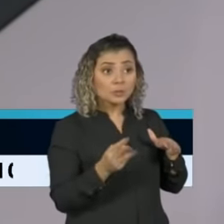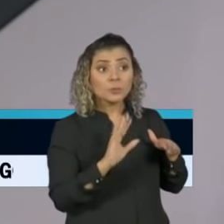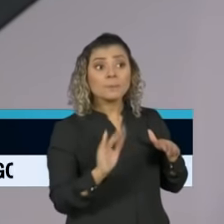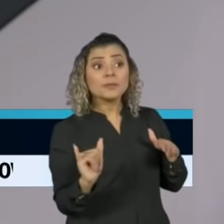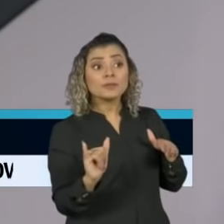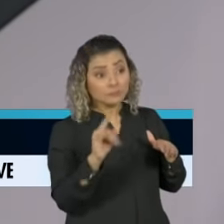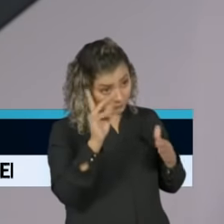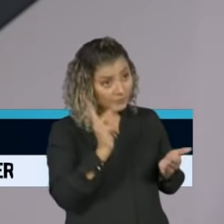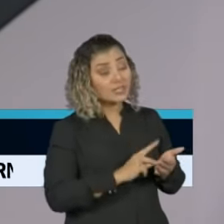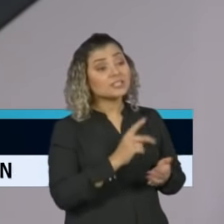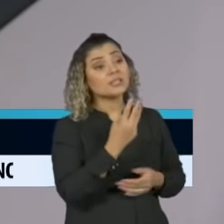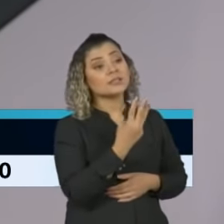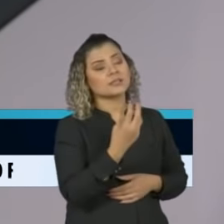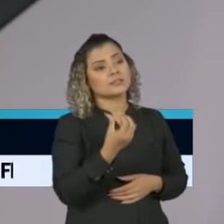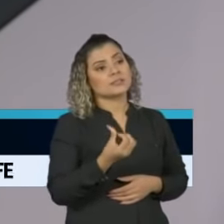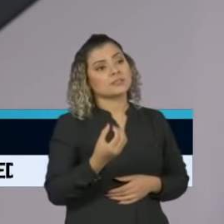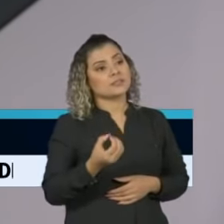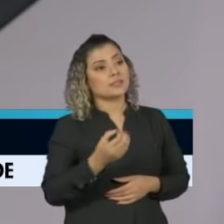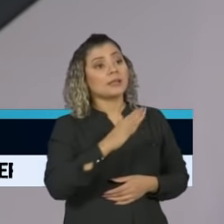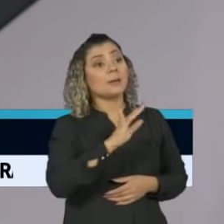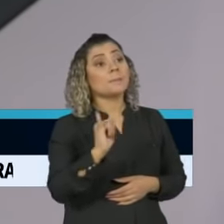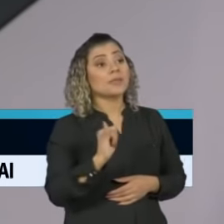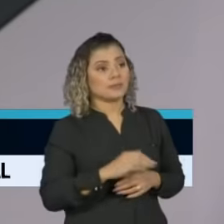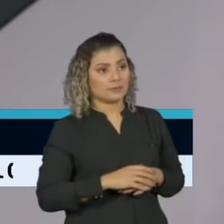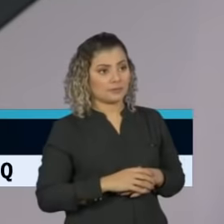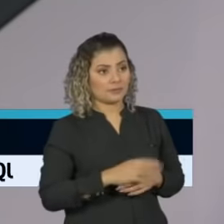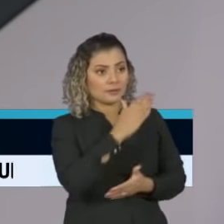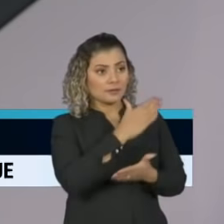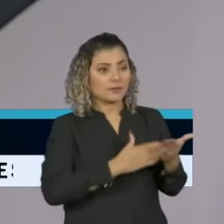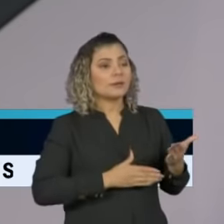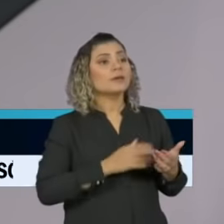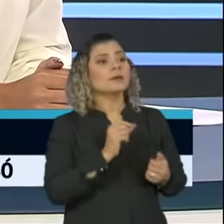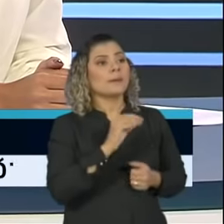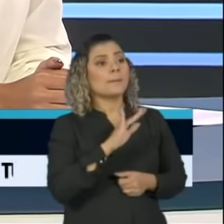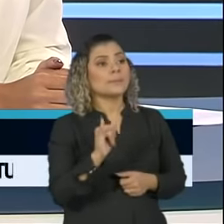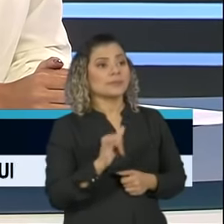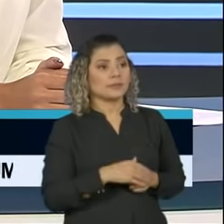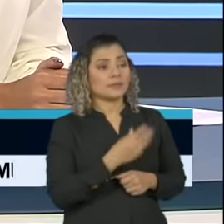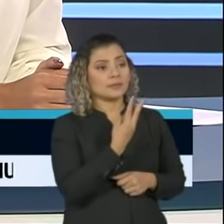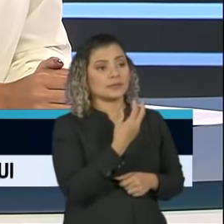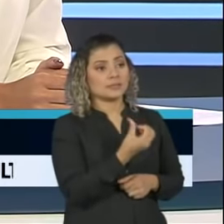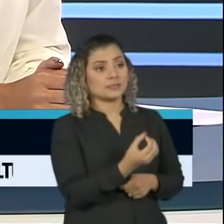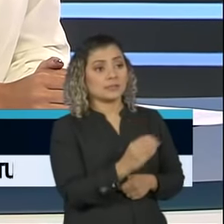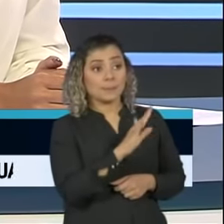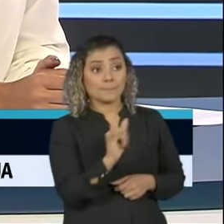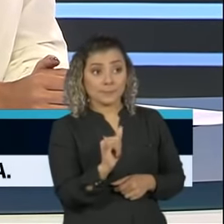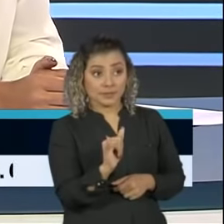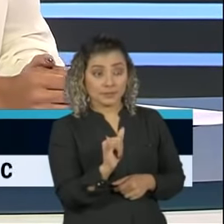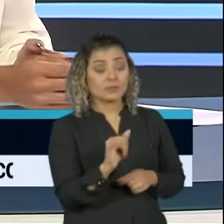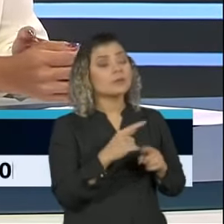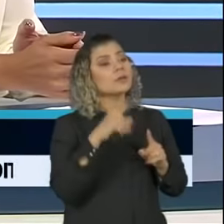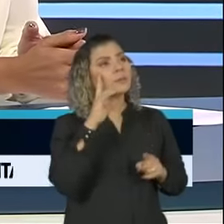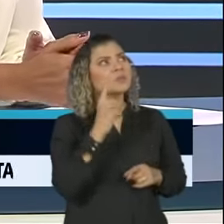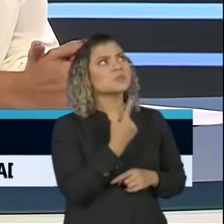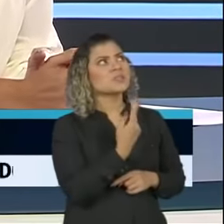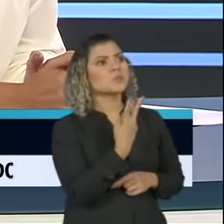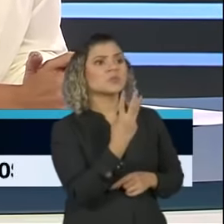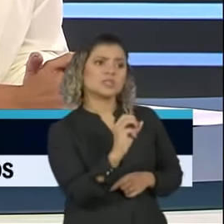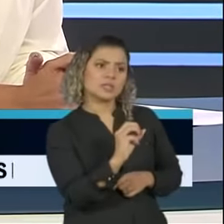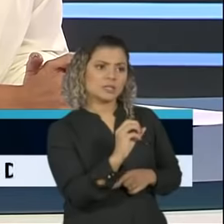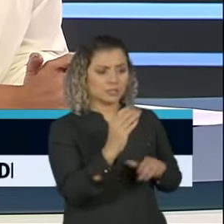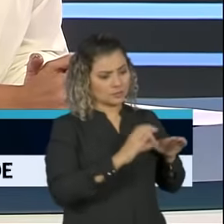Na verdade, são 360 bilhões. Traz metade disso. São 360, sim, metade são 130. Sim. Traz